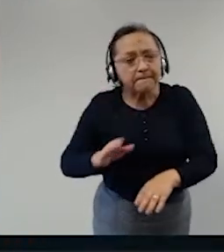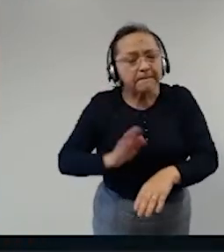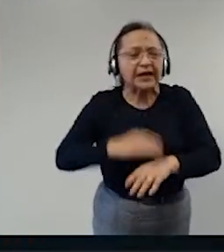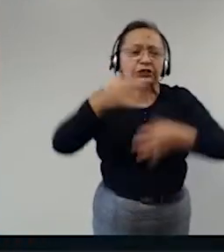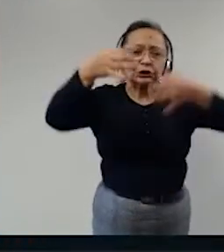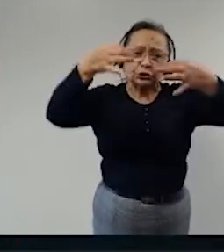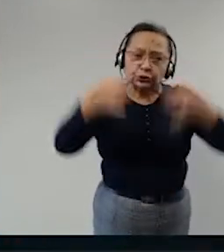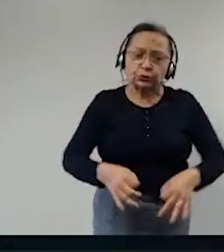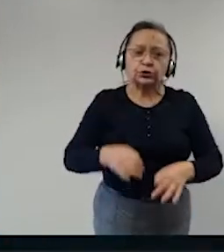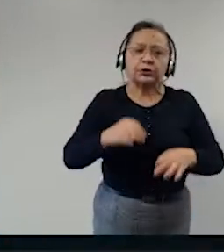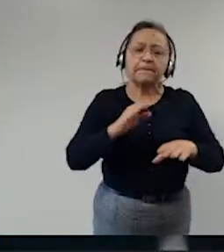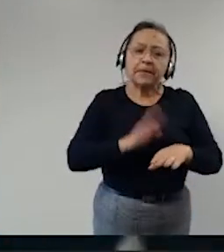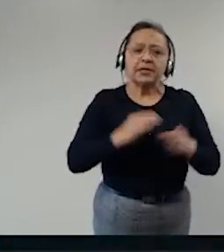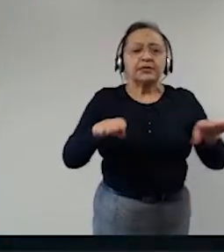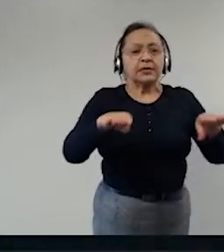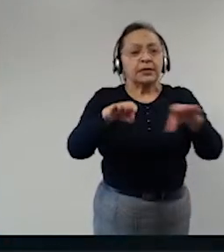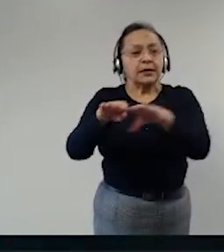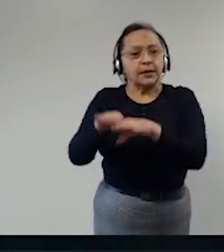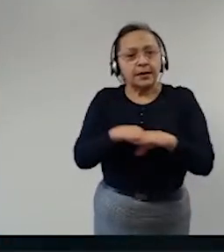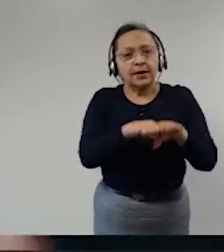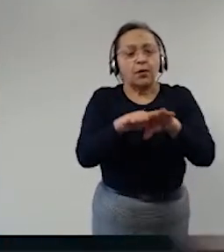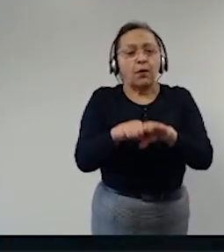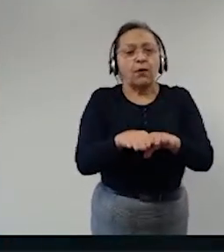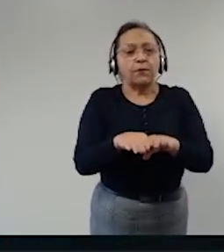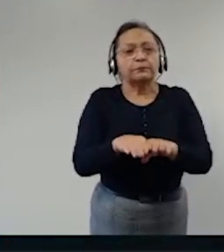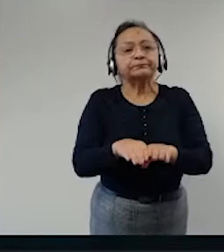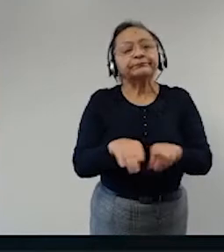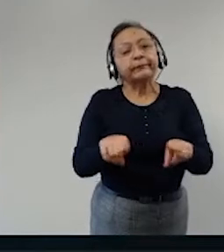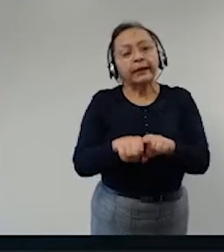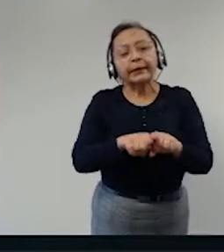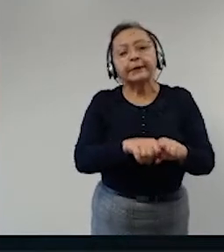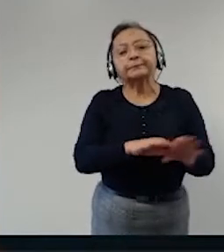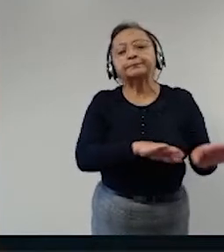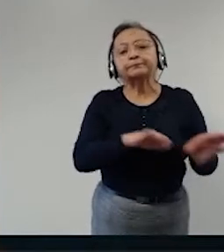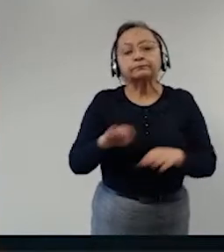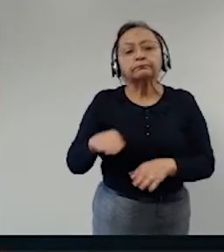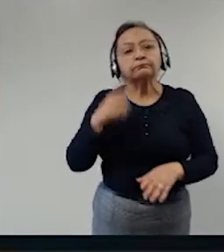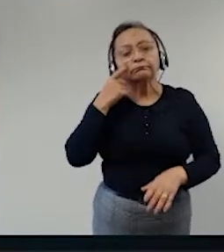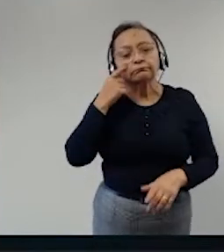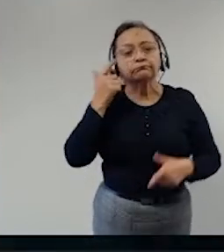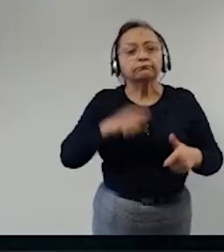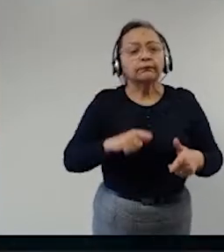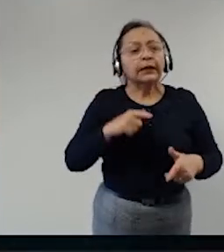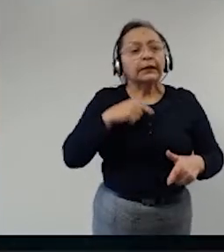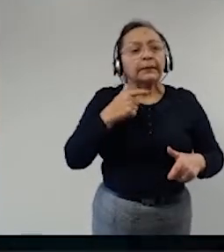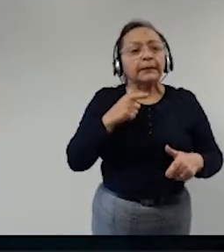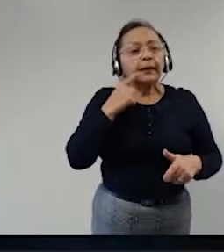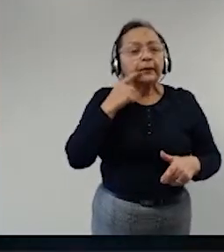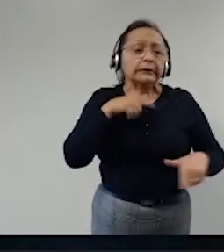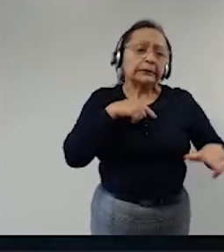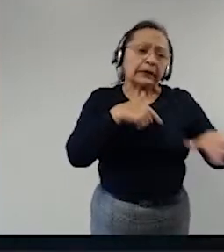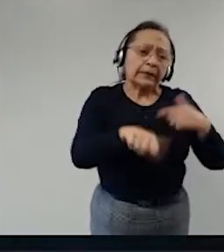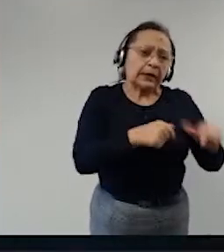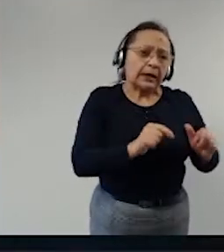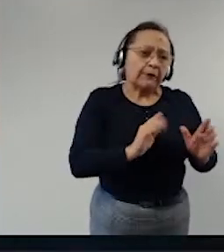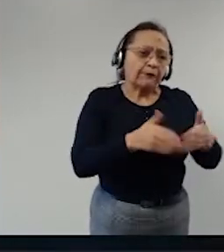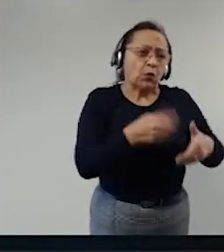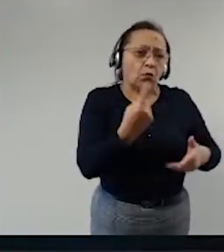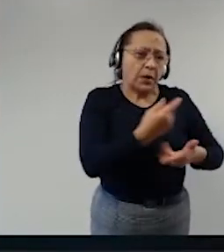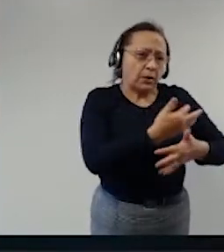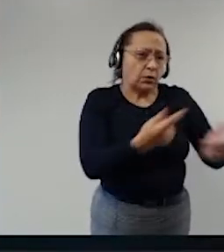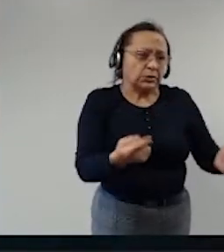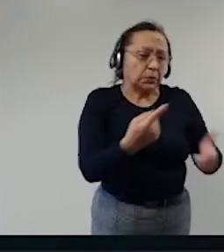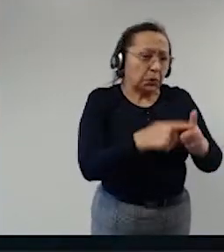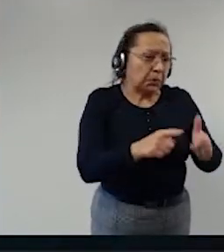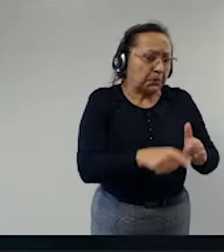mais igual, e também, muitas vezes, atuar numa causa, como que tem acontecido, como aqui de São Paulo, né,